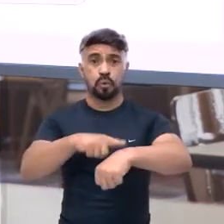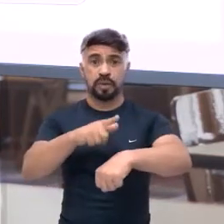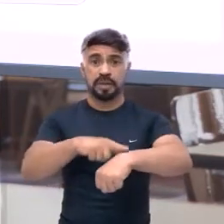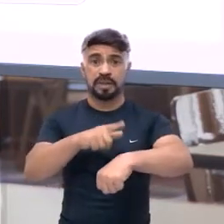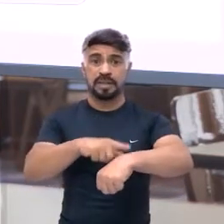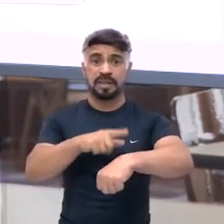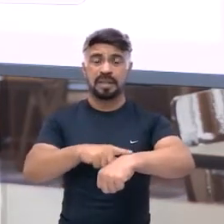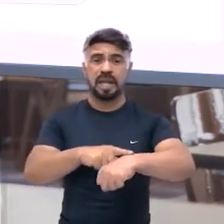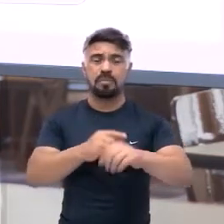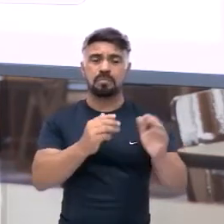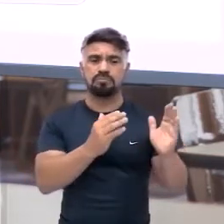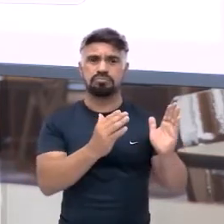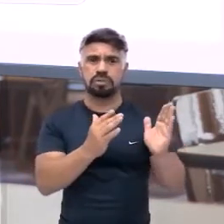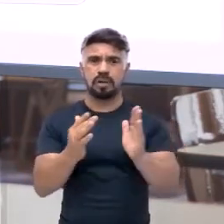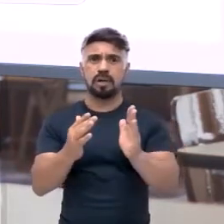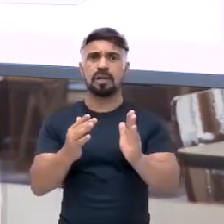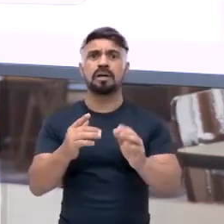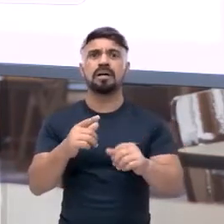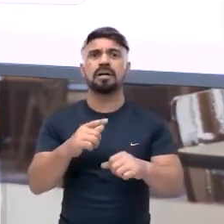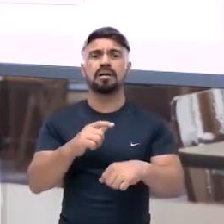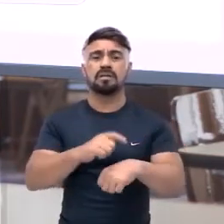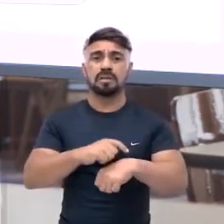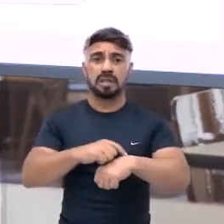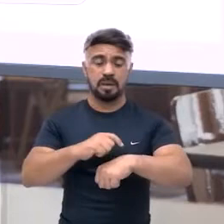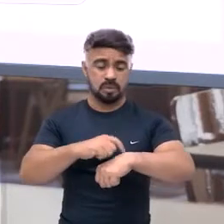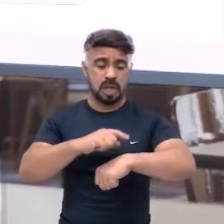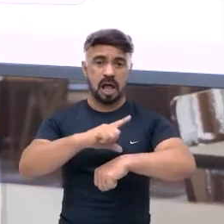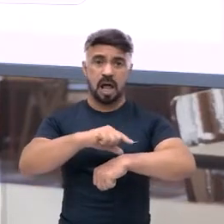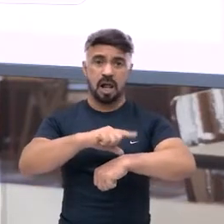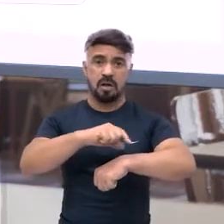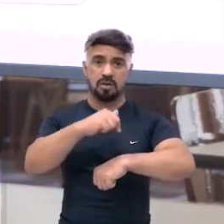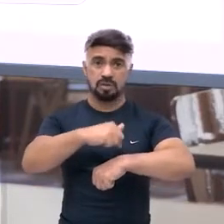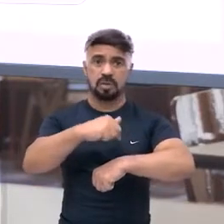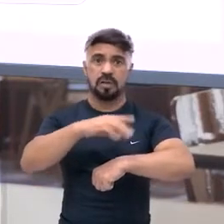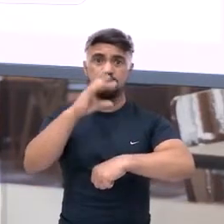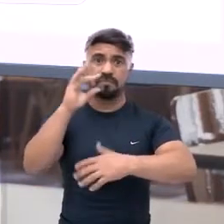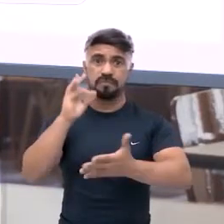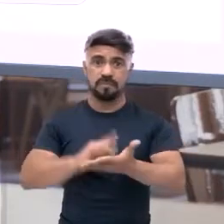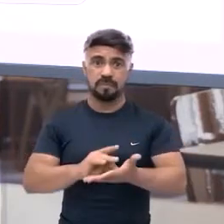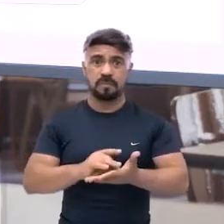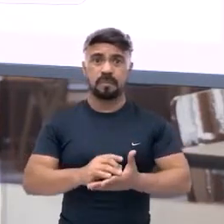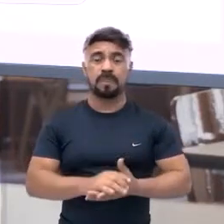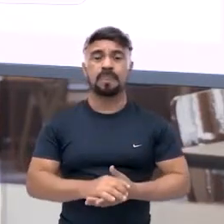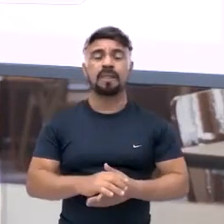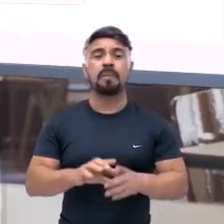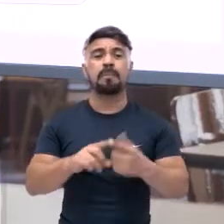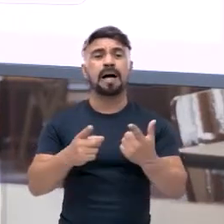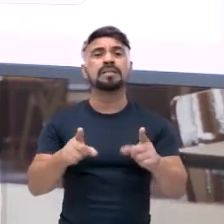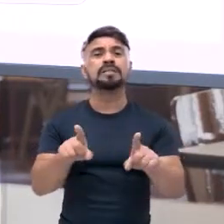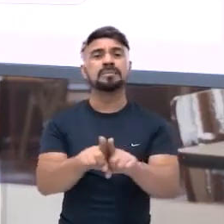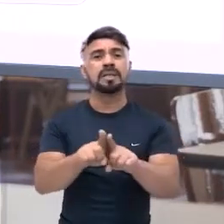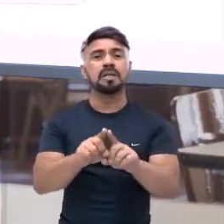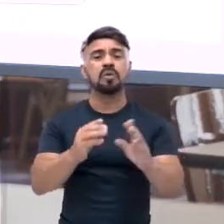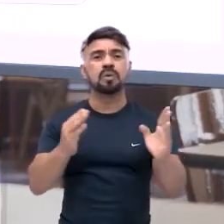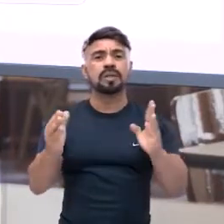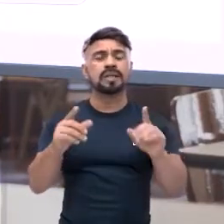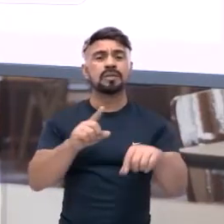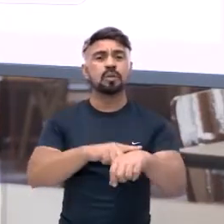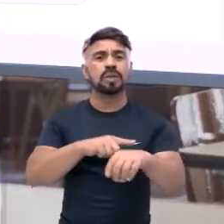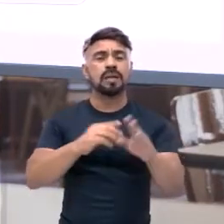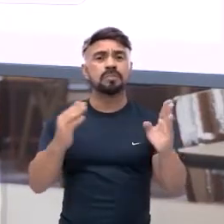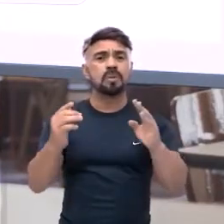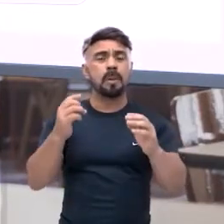tempo, existe o tempo cronológico, que é o tempo do relógio, é o tempo real, concreto, mas existe o